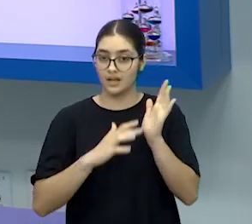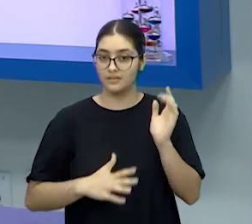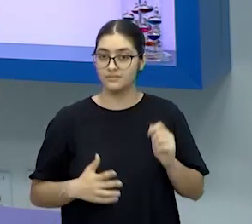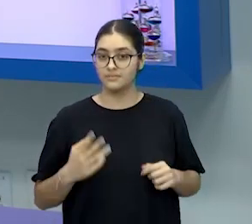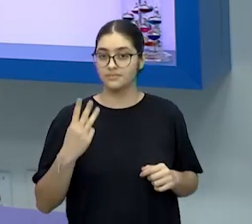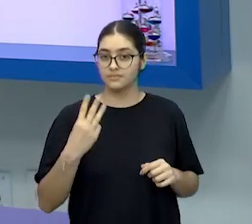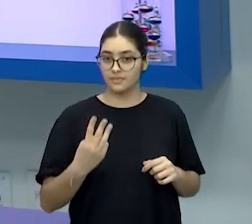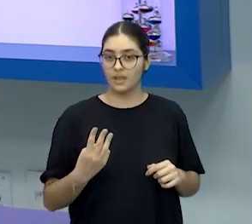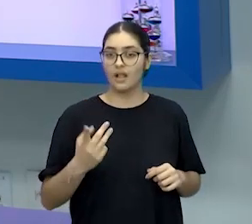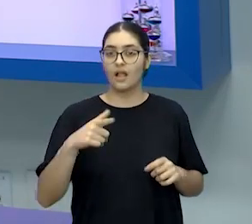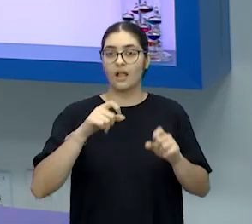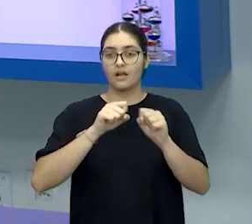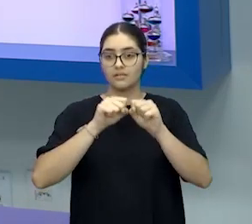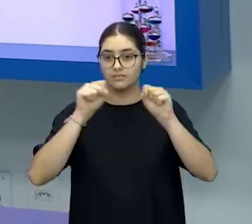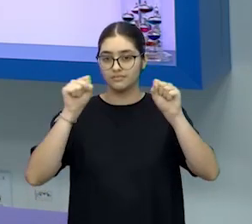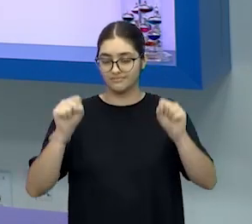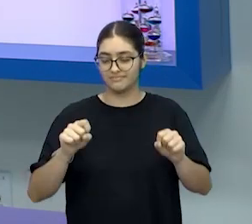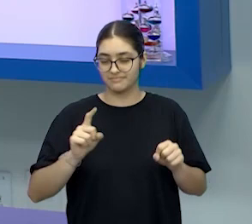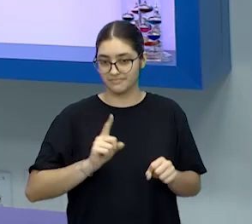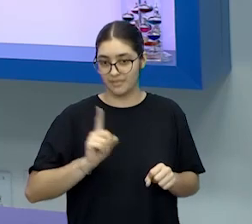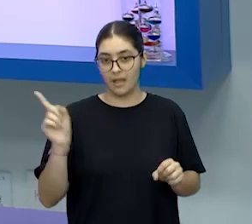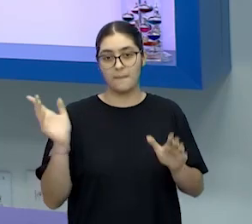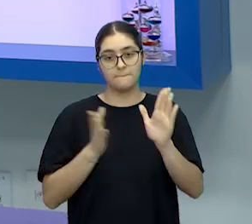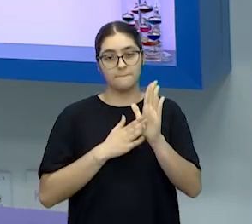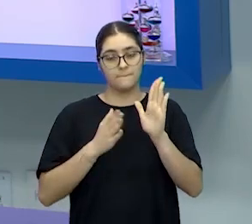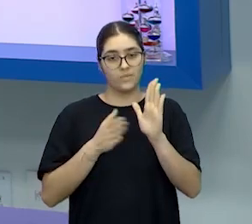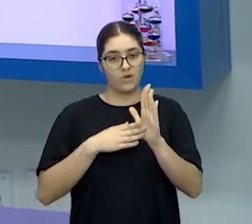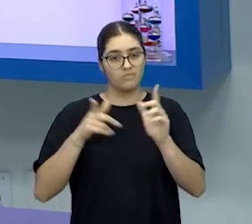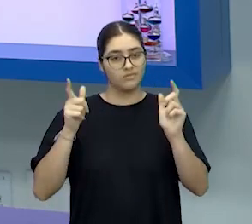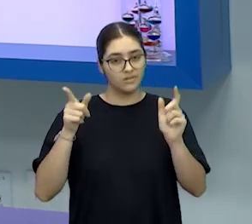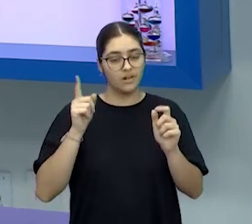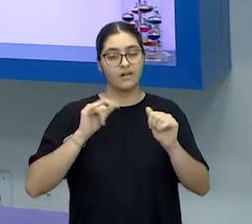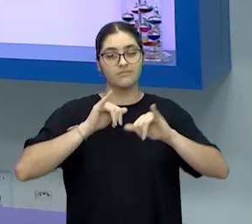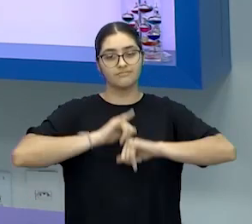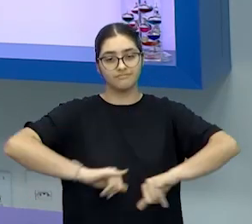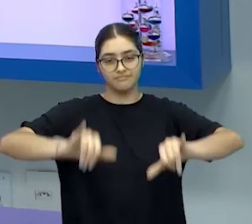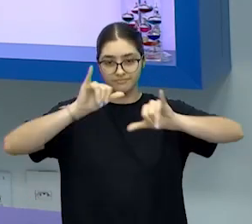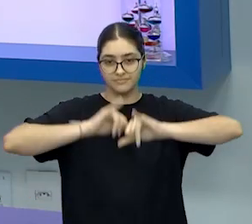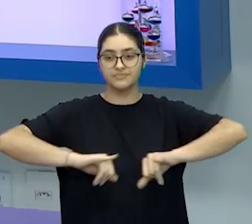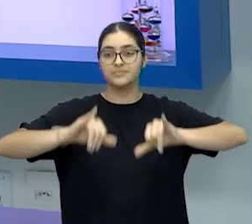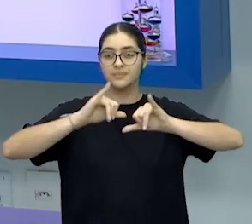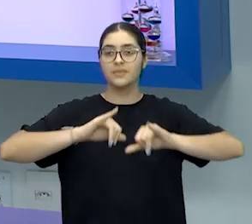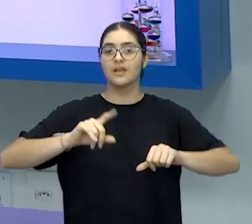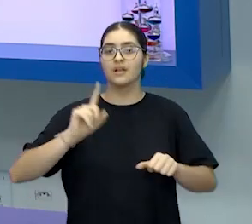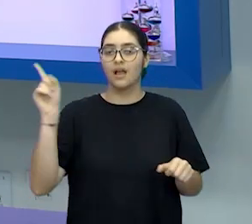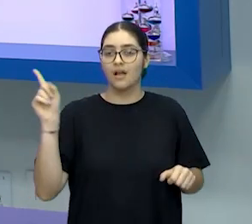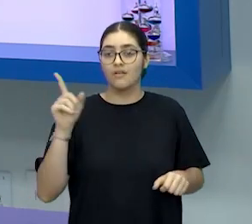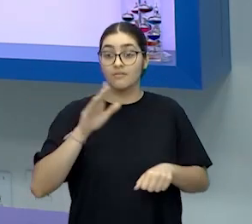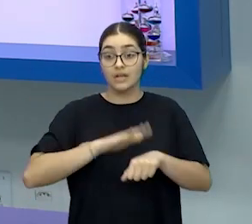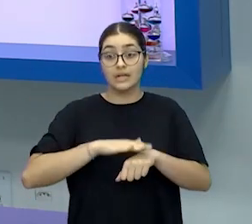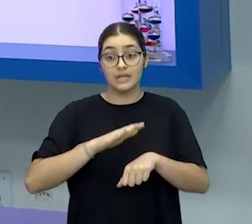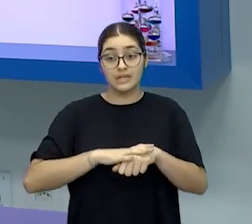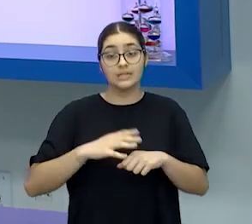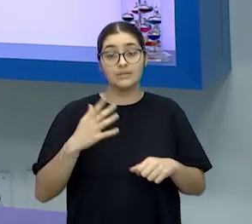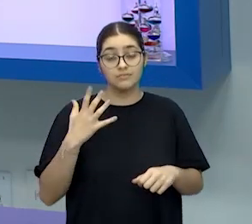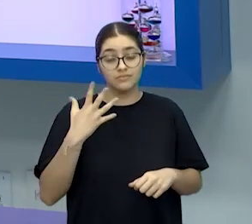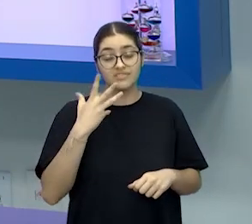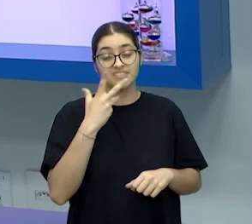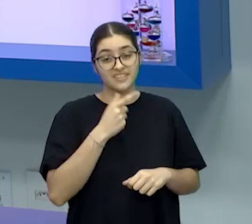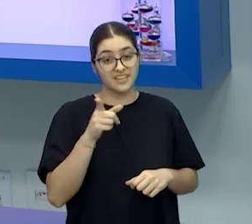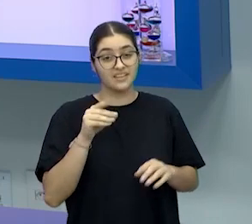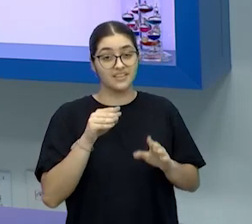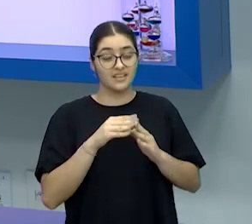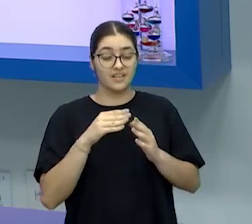3, sistematização, é a proposta dessa campanha de conscientização, que vocês façam uma campanha bem bonita aí na